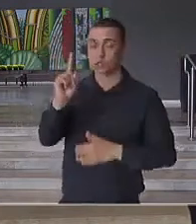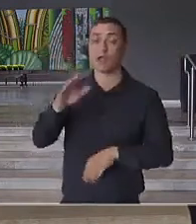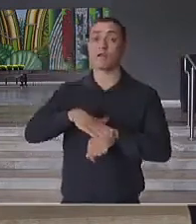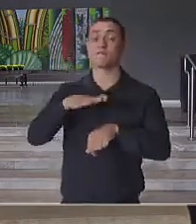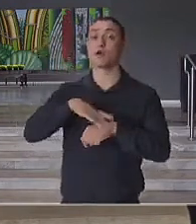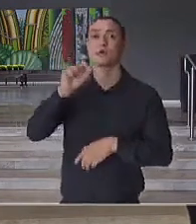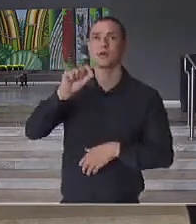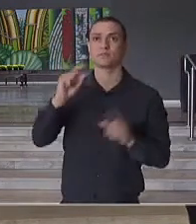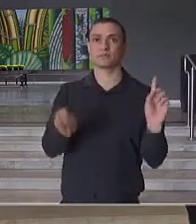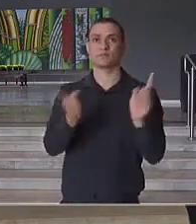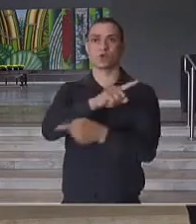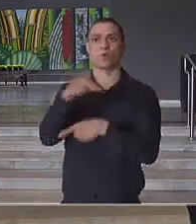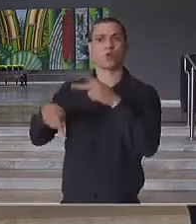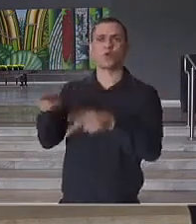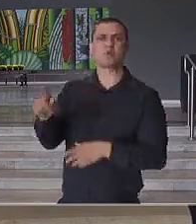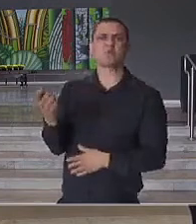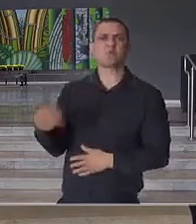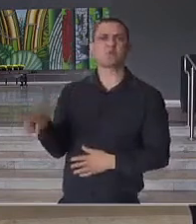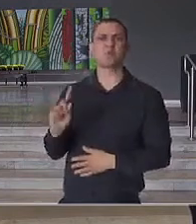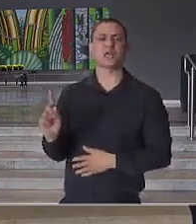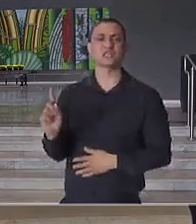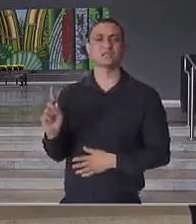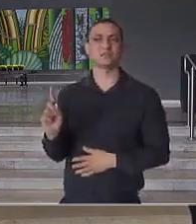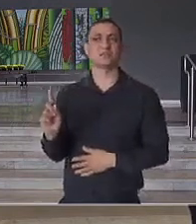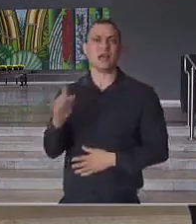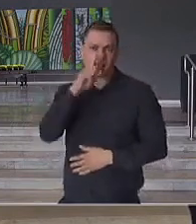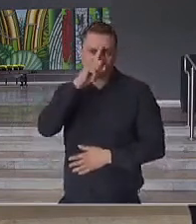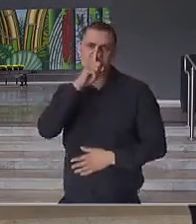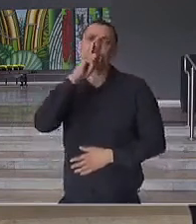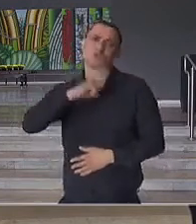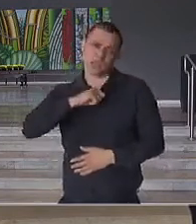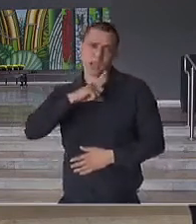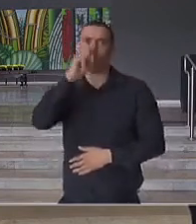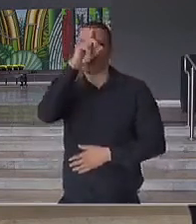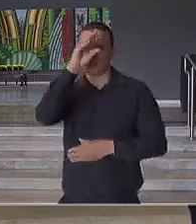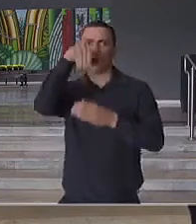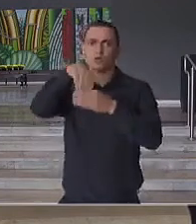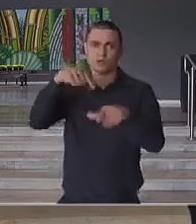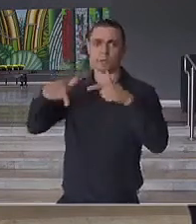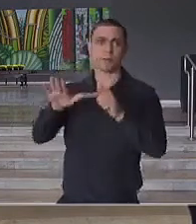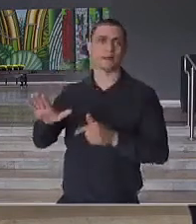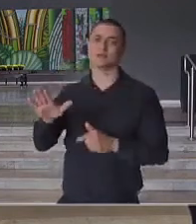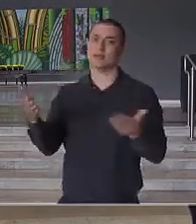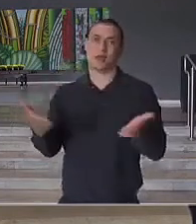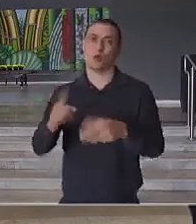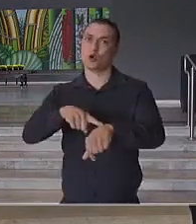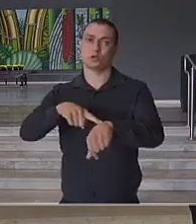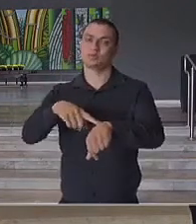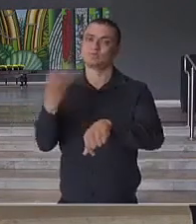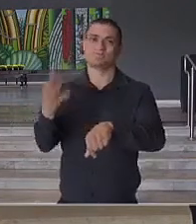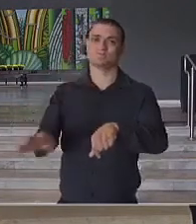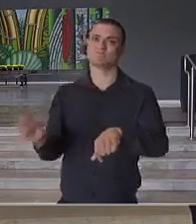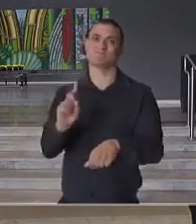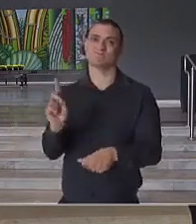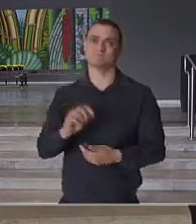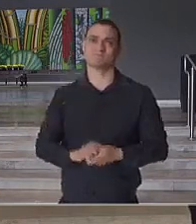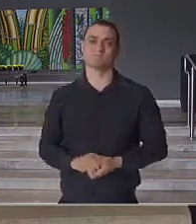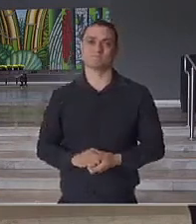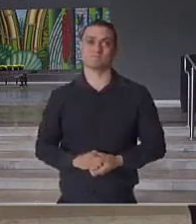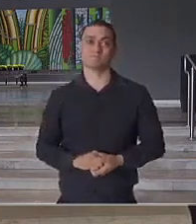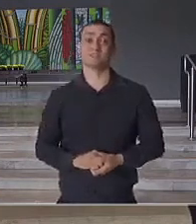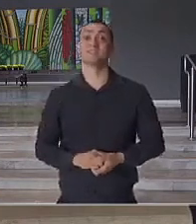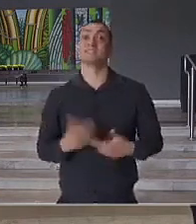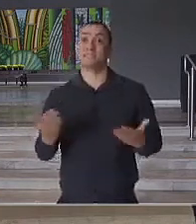em populações que também estão de risco, que trabalham dentro do hospital, mas que nesse momento poderiam aguardar.